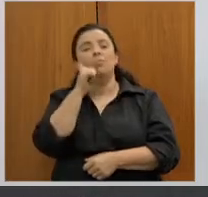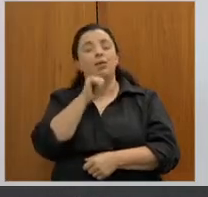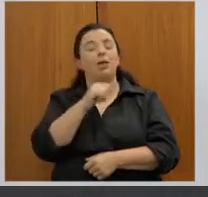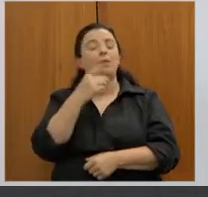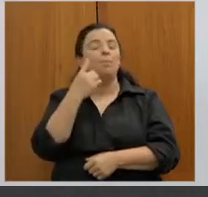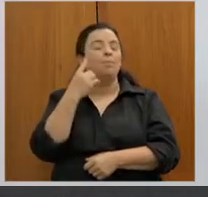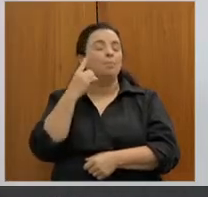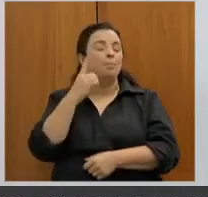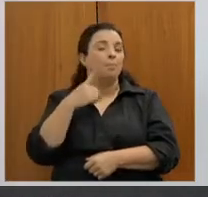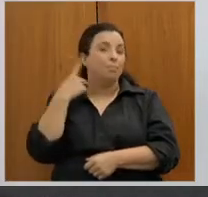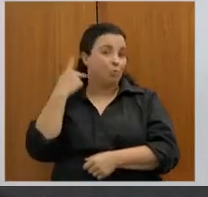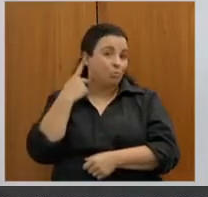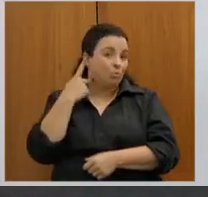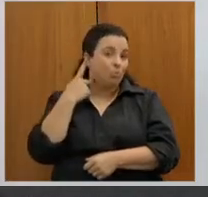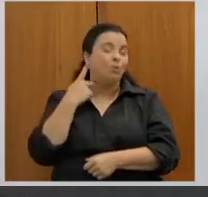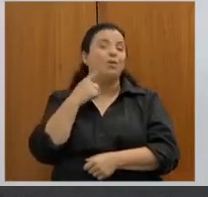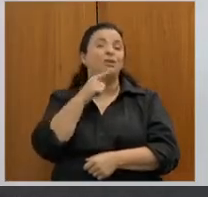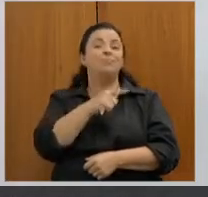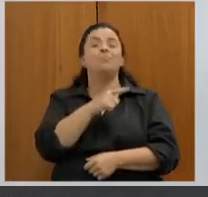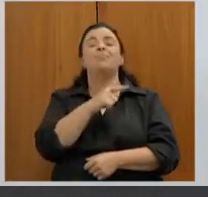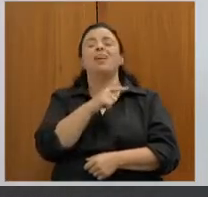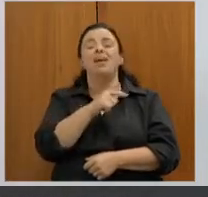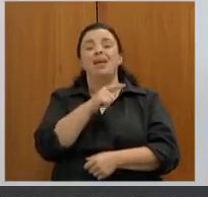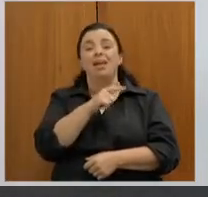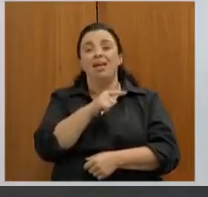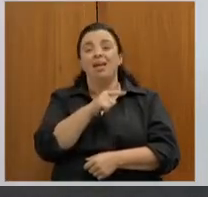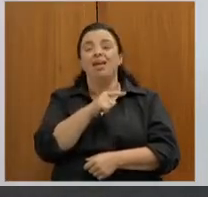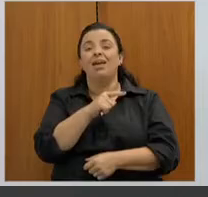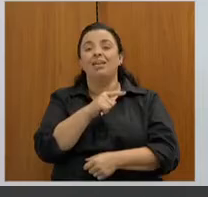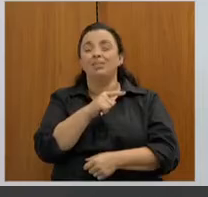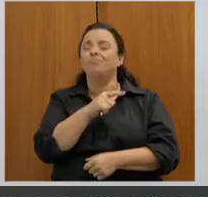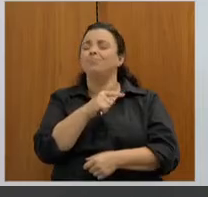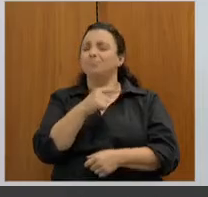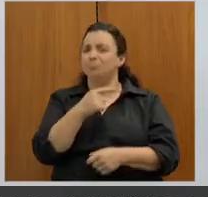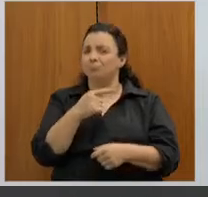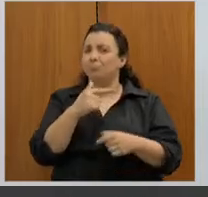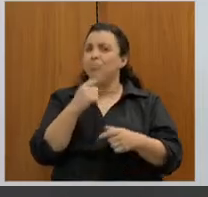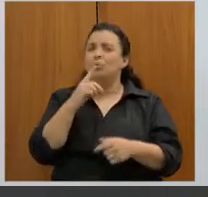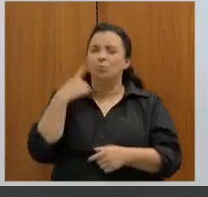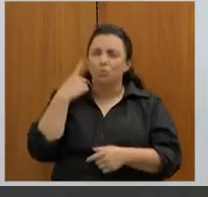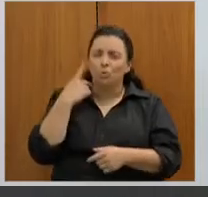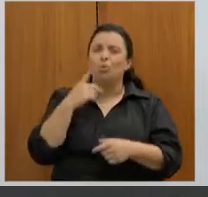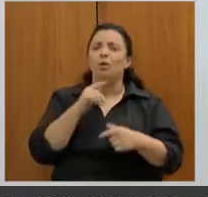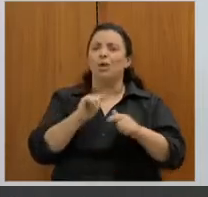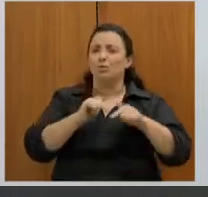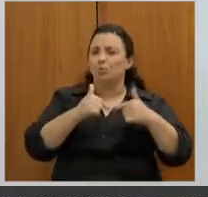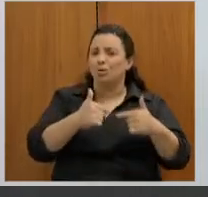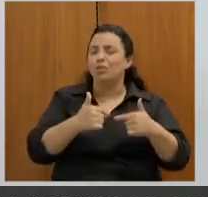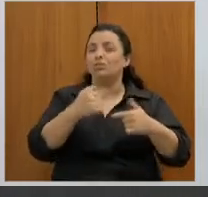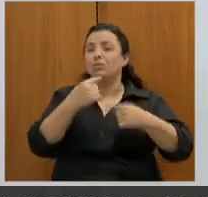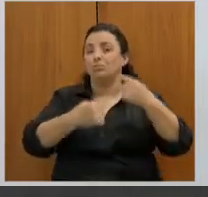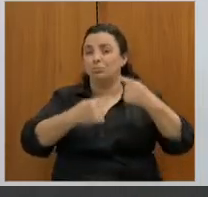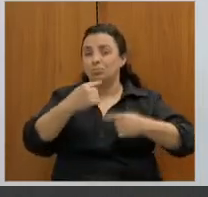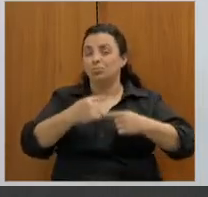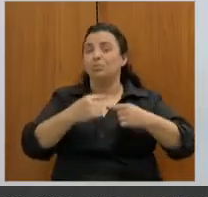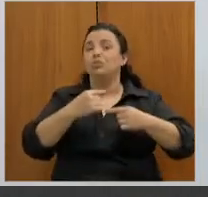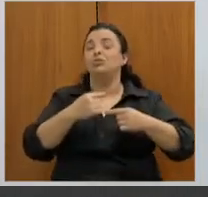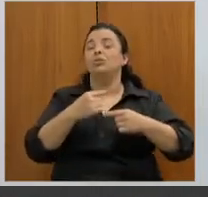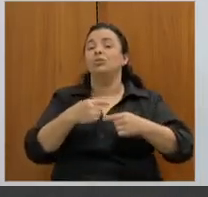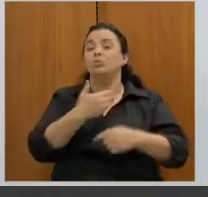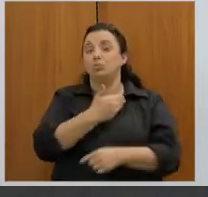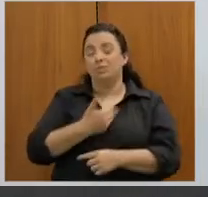lameirinha né também promotora atuante nas políticas públicas e também